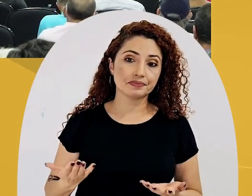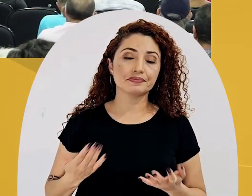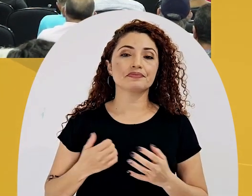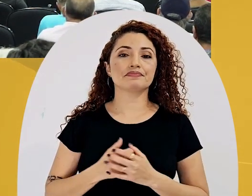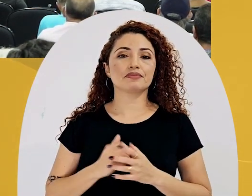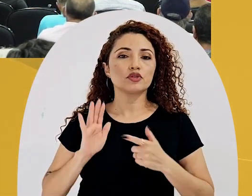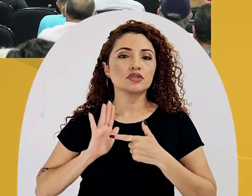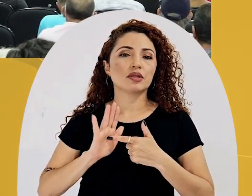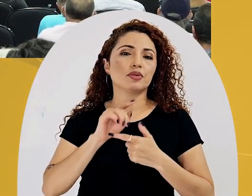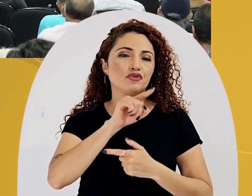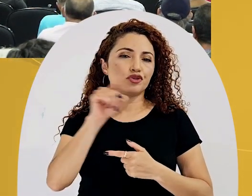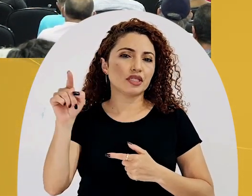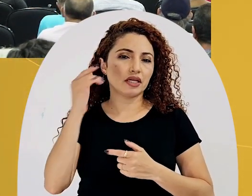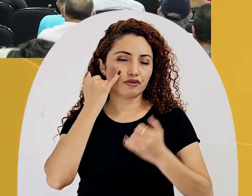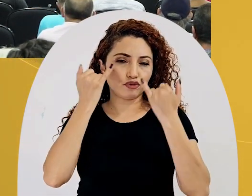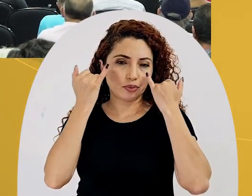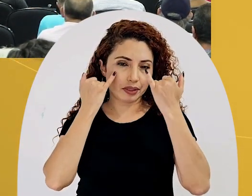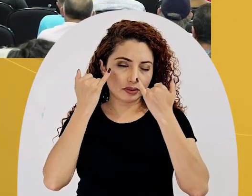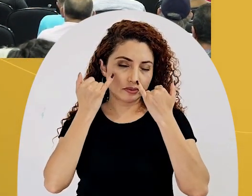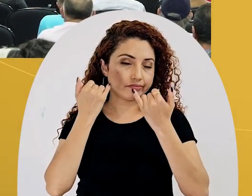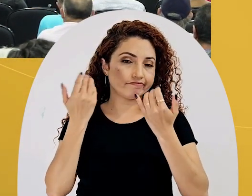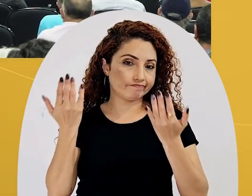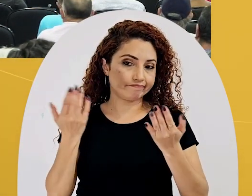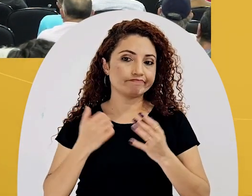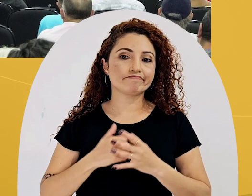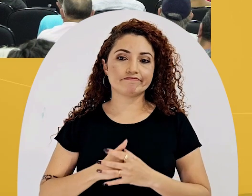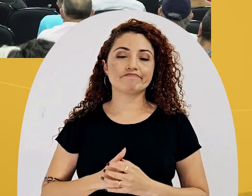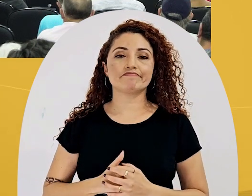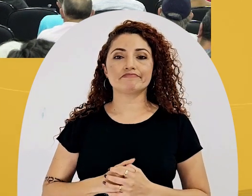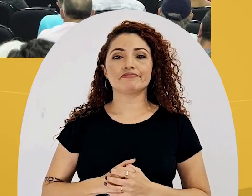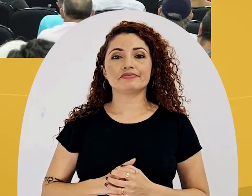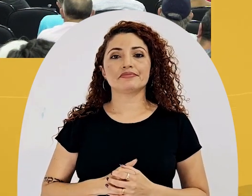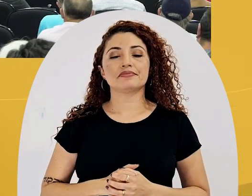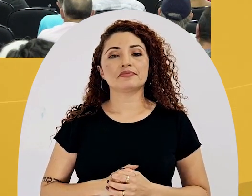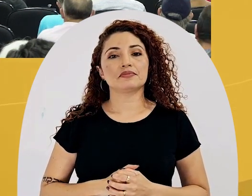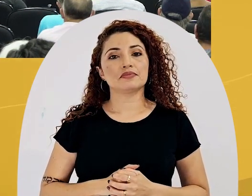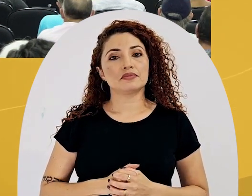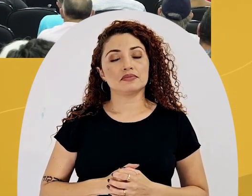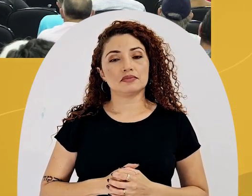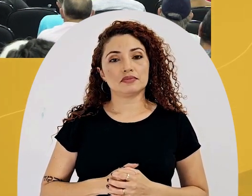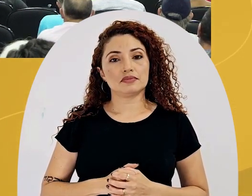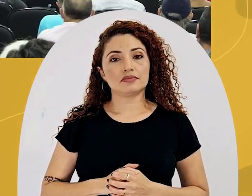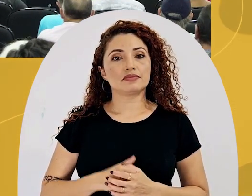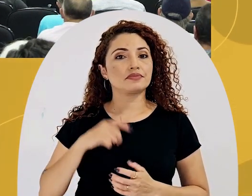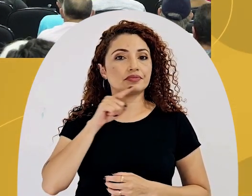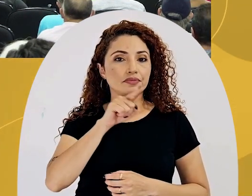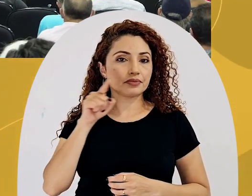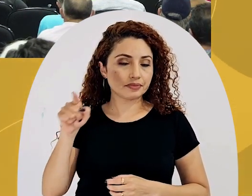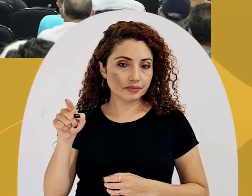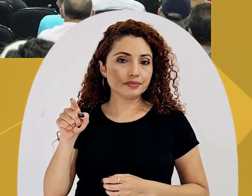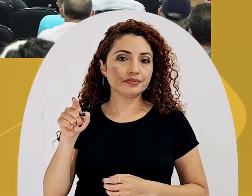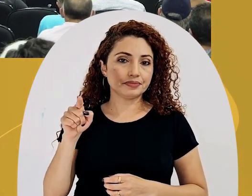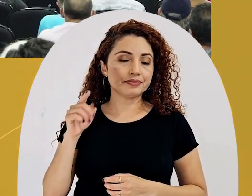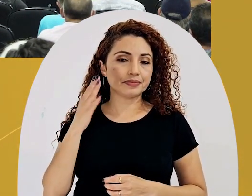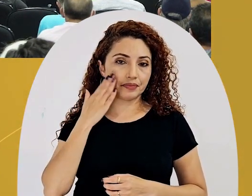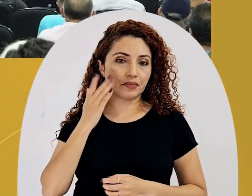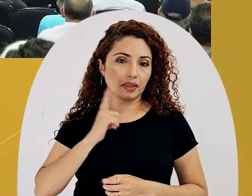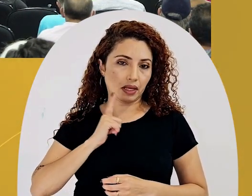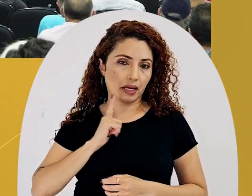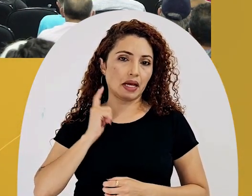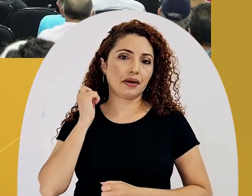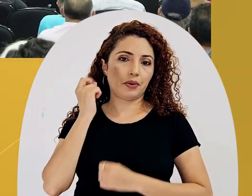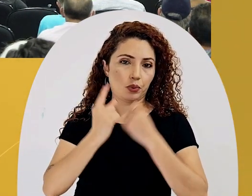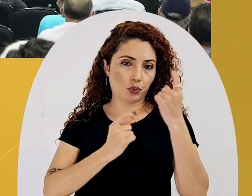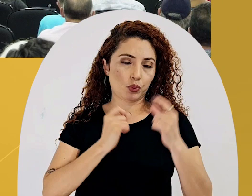vocês alguns dados também, né, para vocês terem uma ideia,